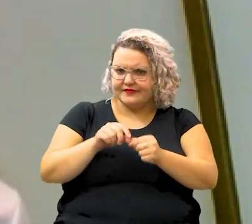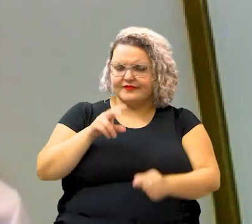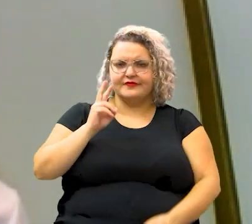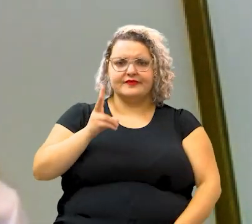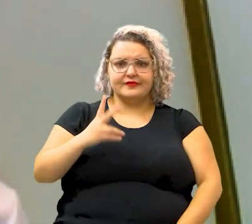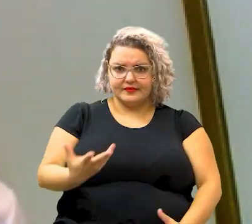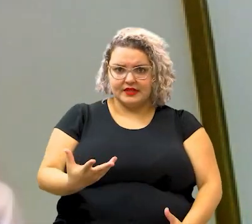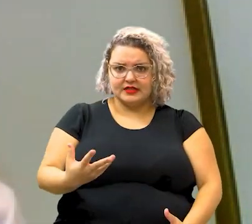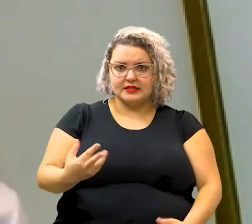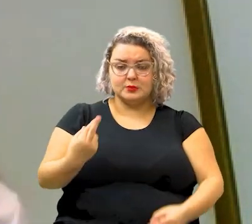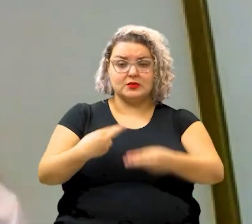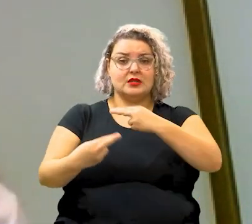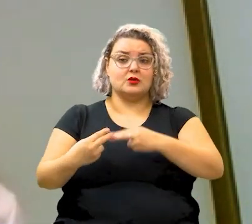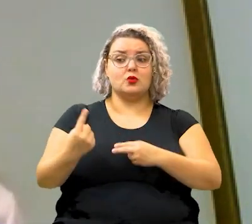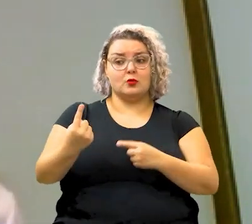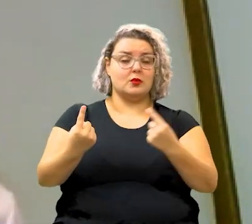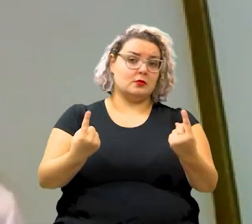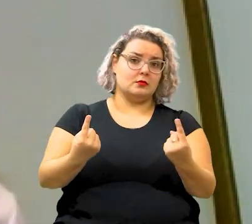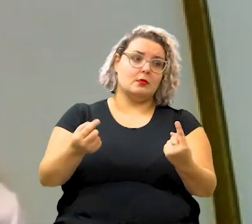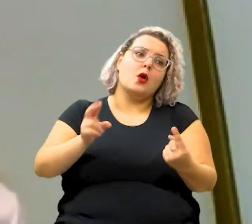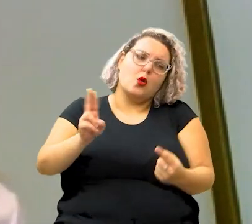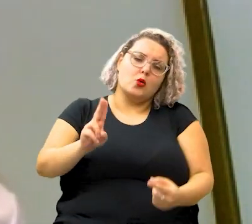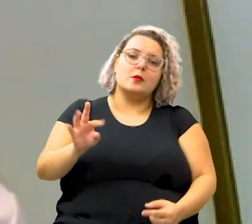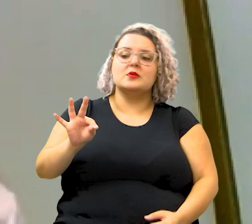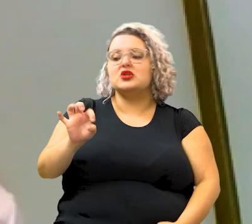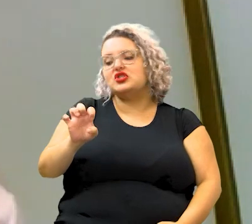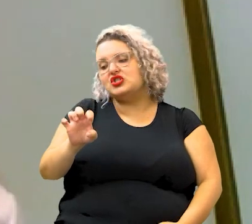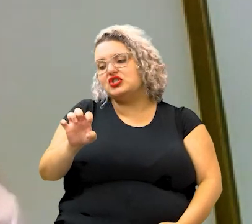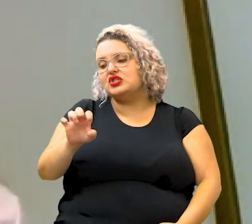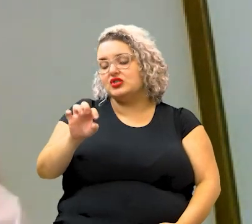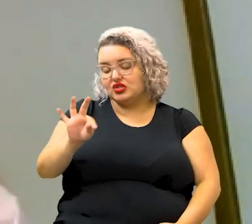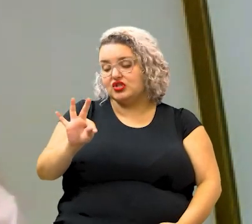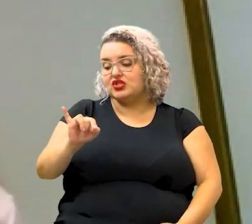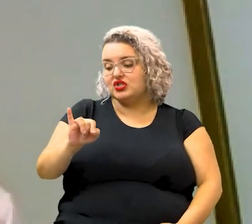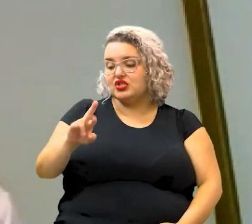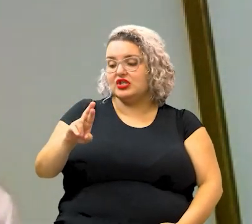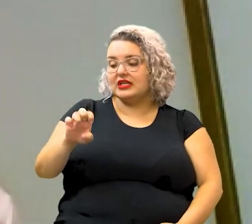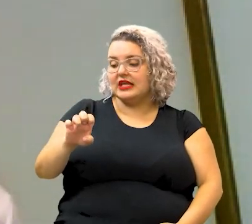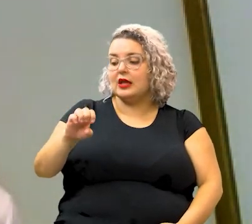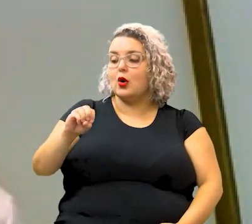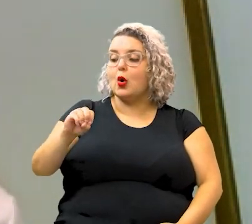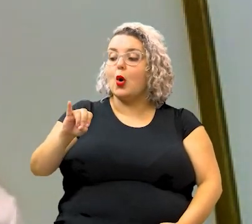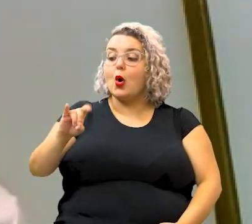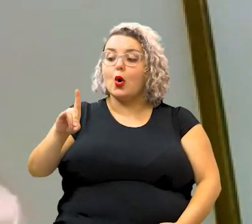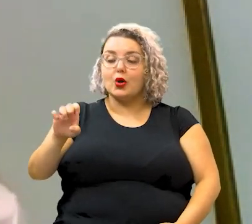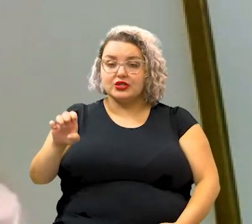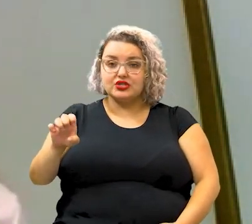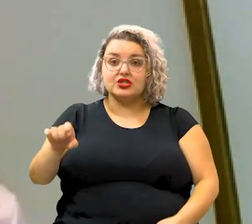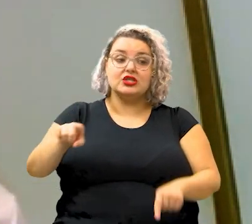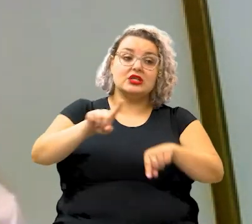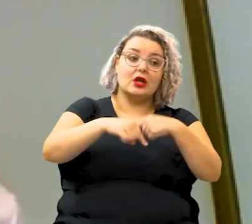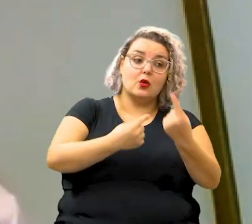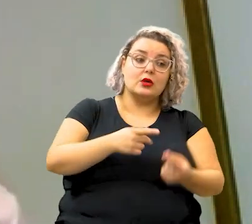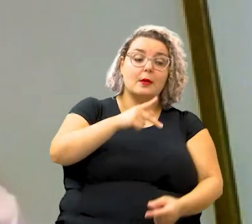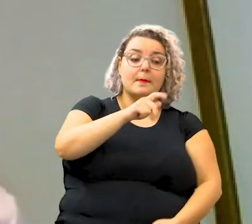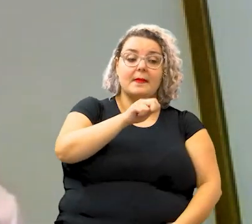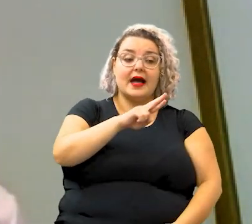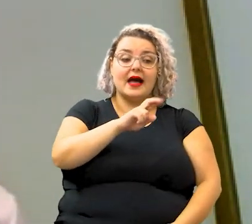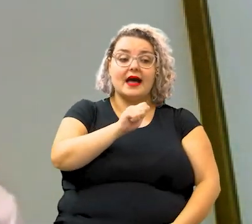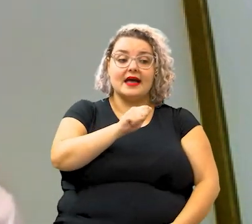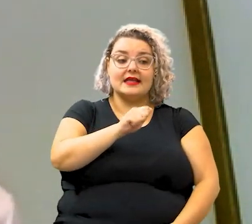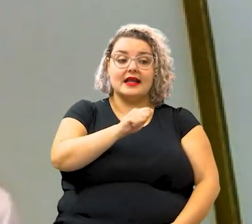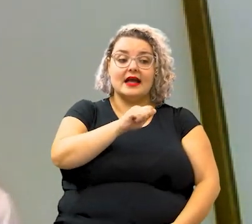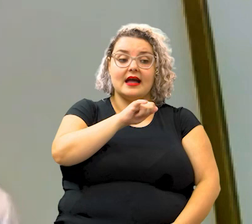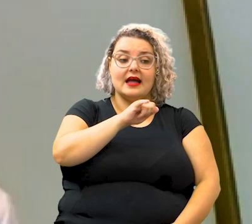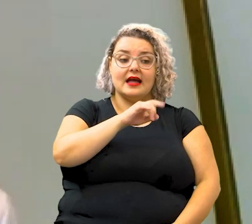sempre correlacione uma com a outra? Primeiro porque o nome, né? Tireoide e paratireoide são parecidos. E segundo porque a